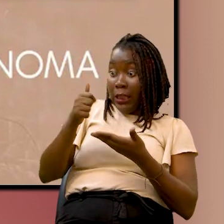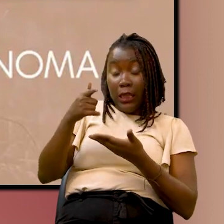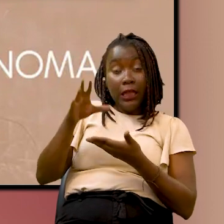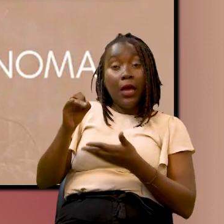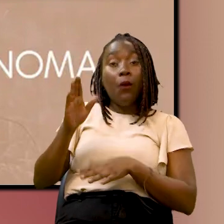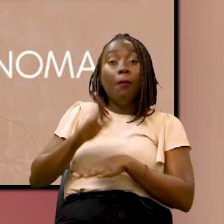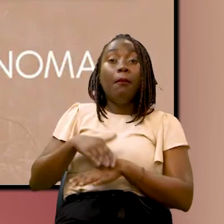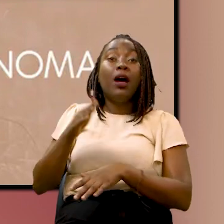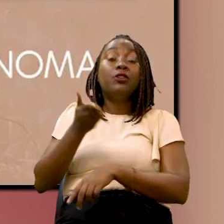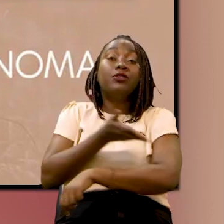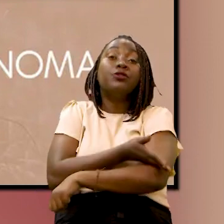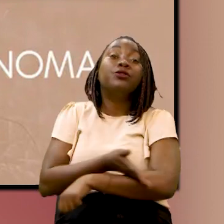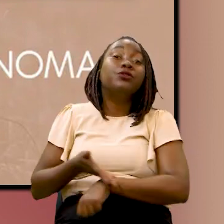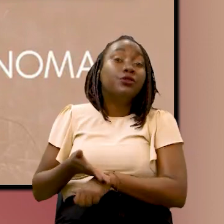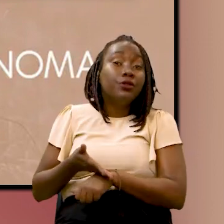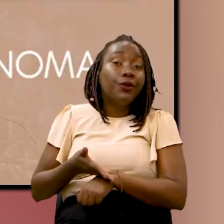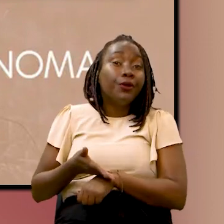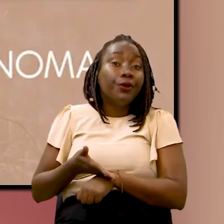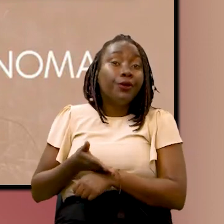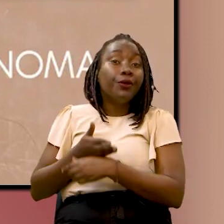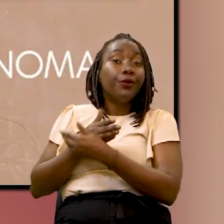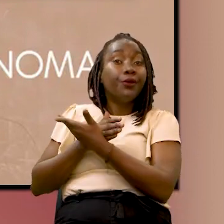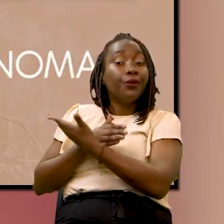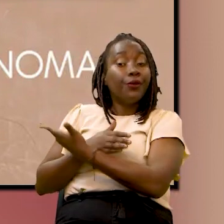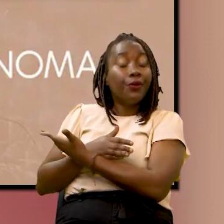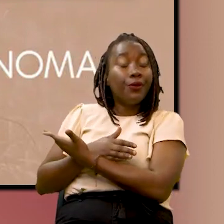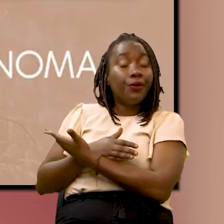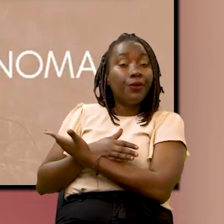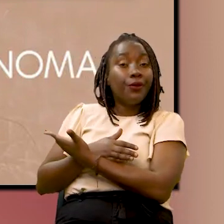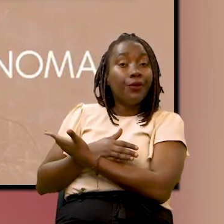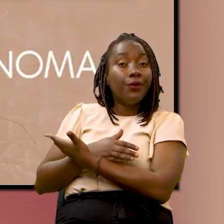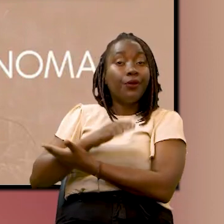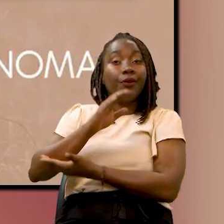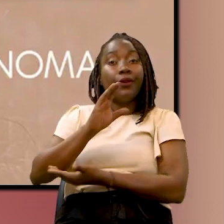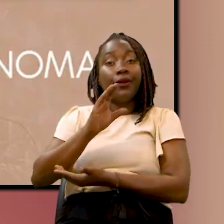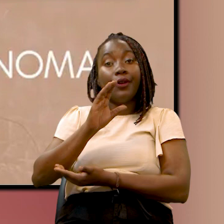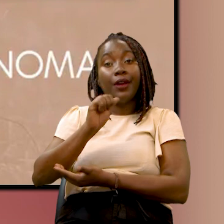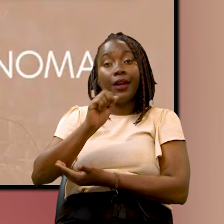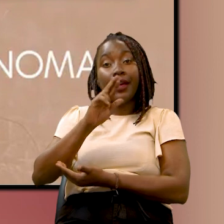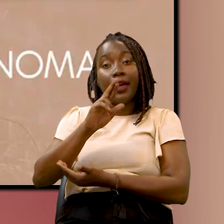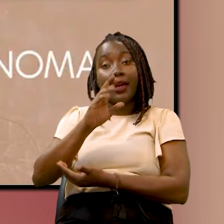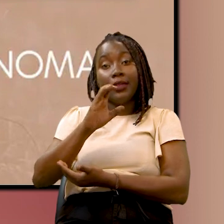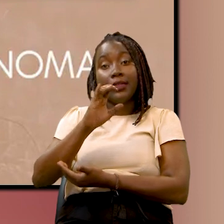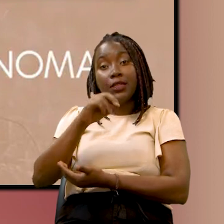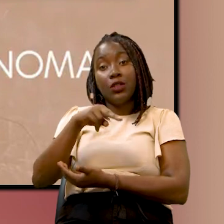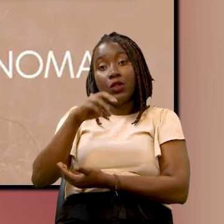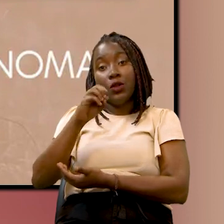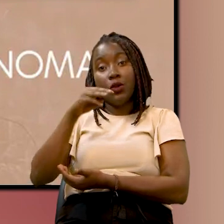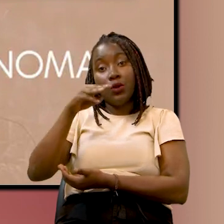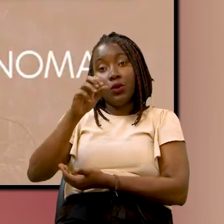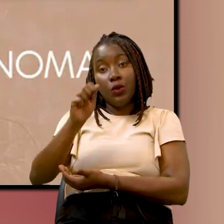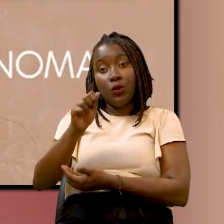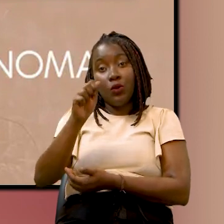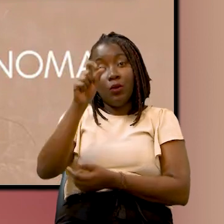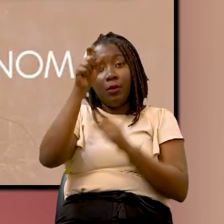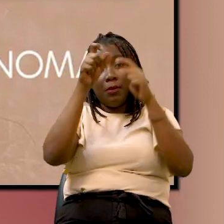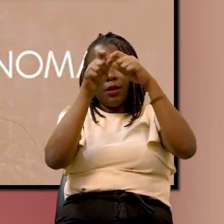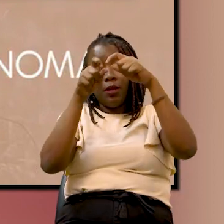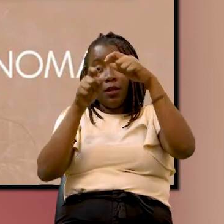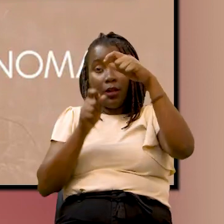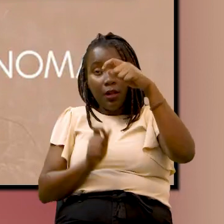não melanoma, os mais comuns são o carcinoma espinocelular, ou epidermoide, e o